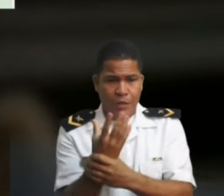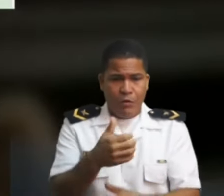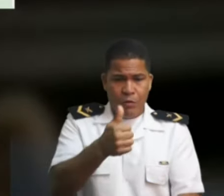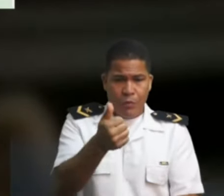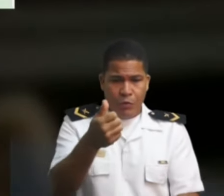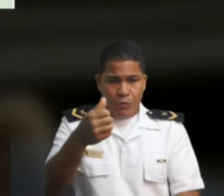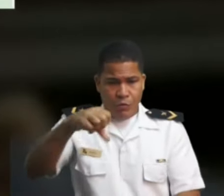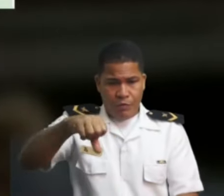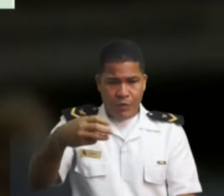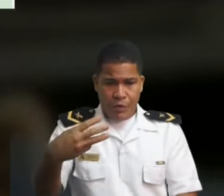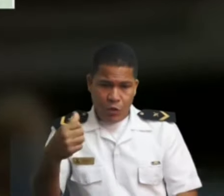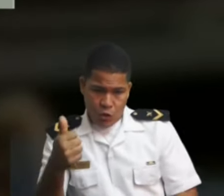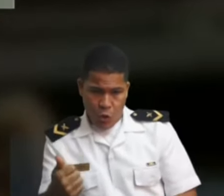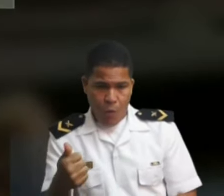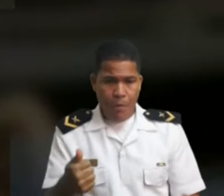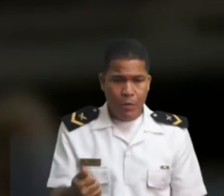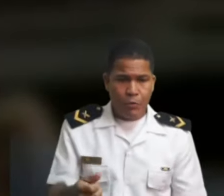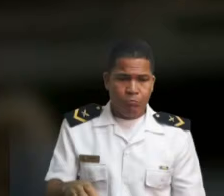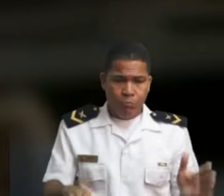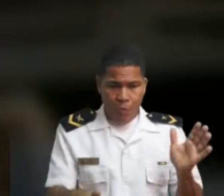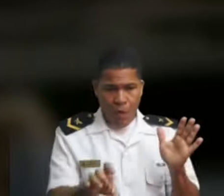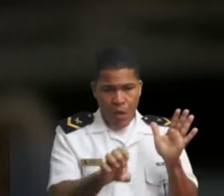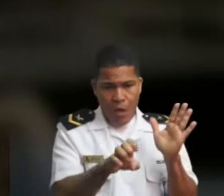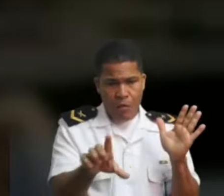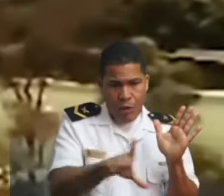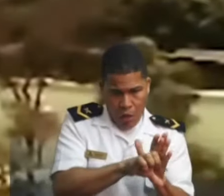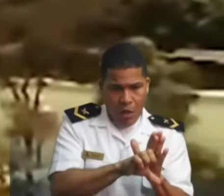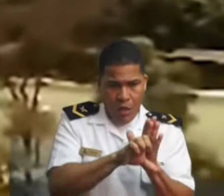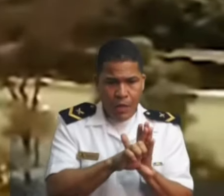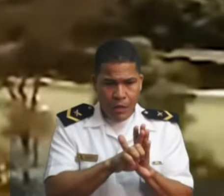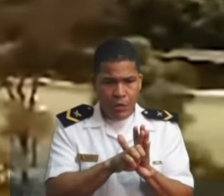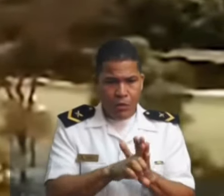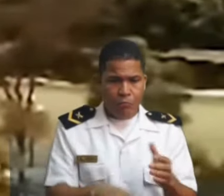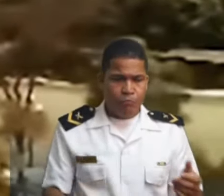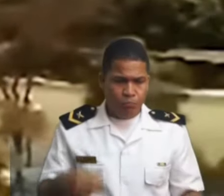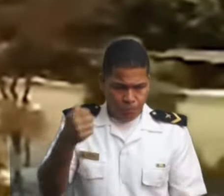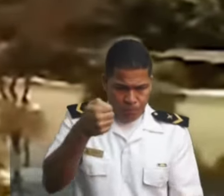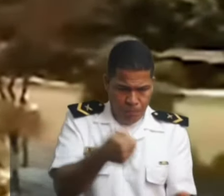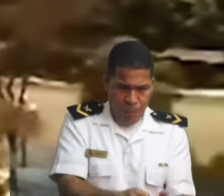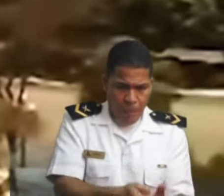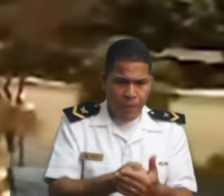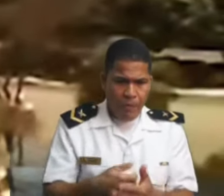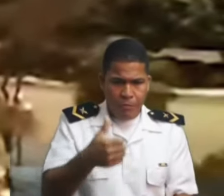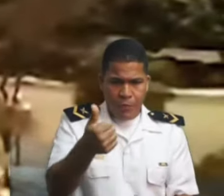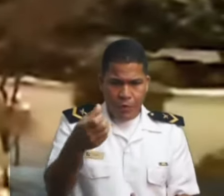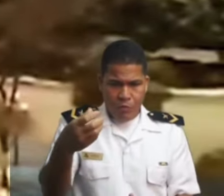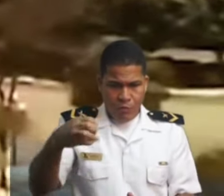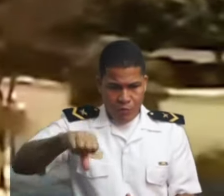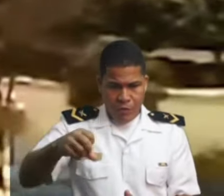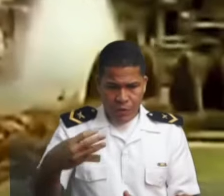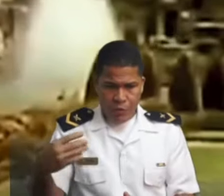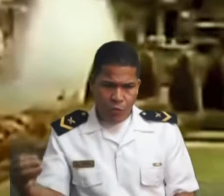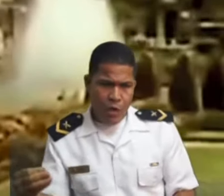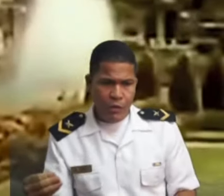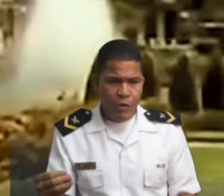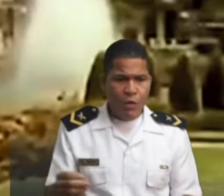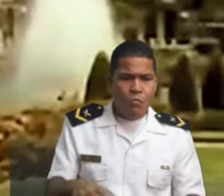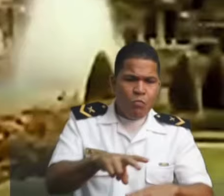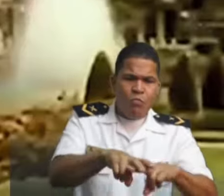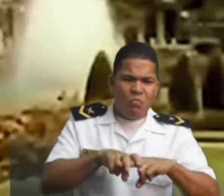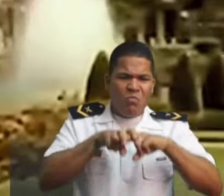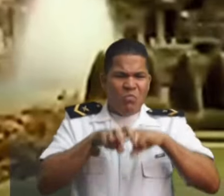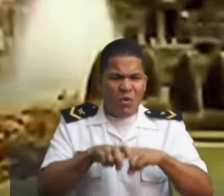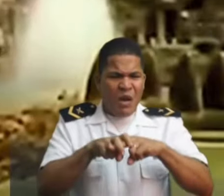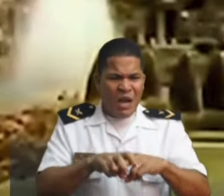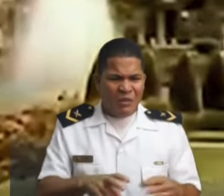e seu regulamento sendo aprovado em 1934. O fato de maior peso para sua criação foi o incidente